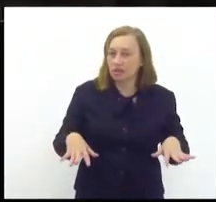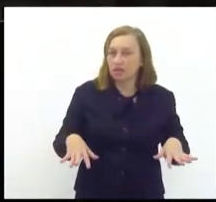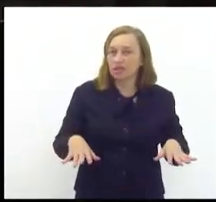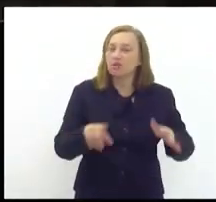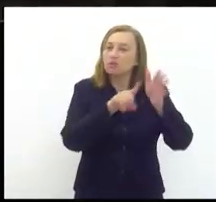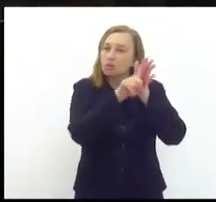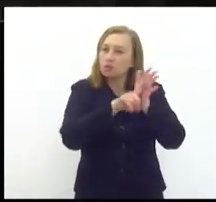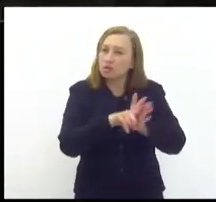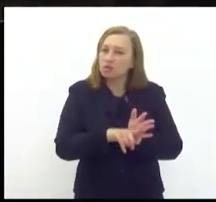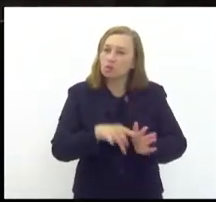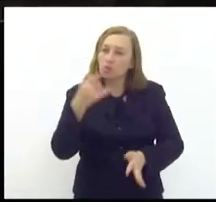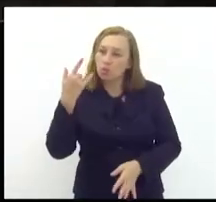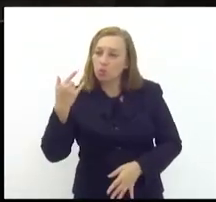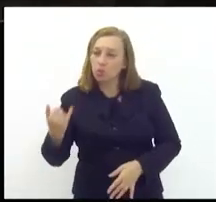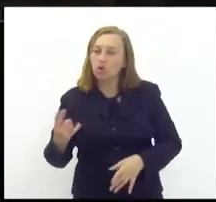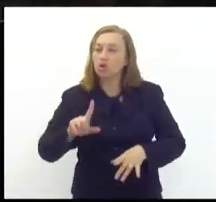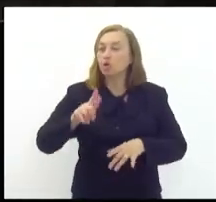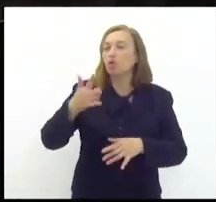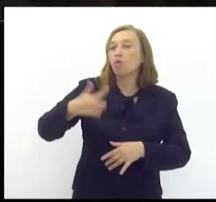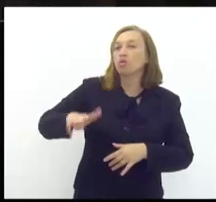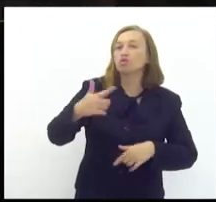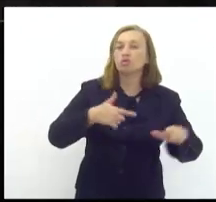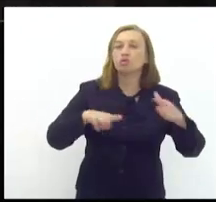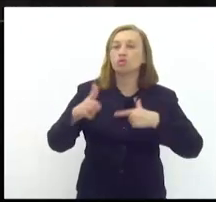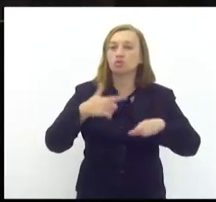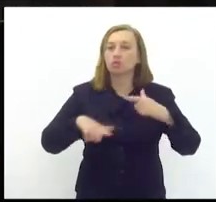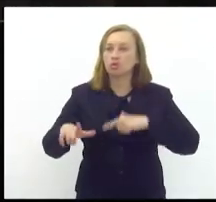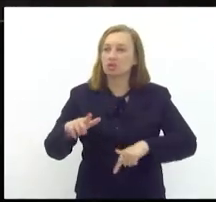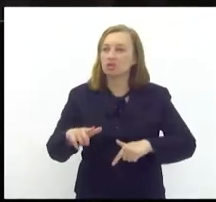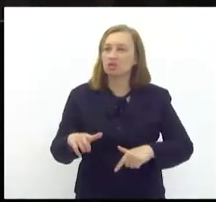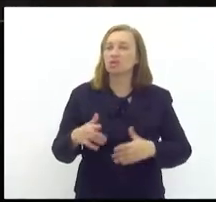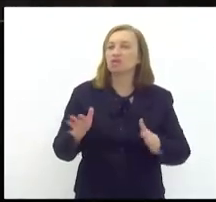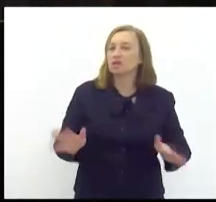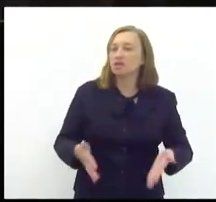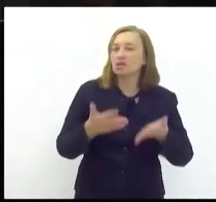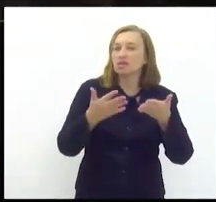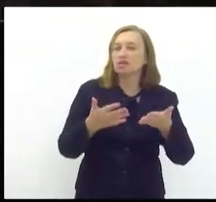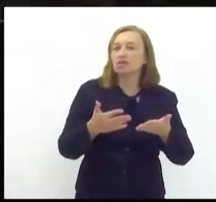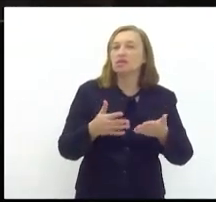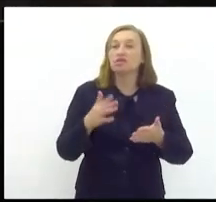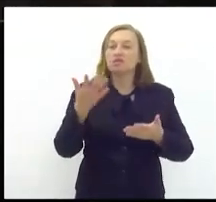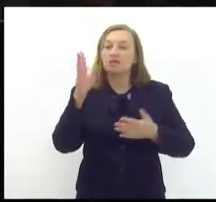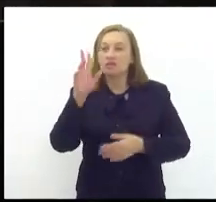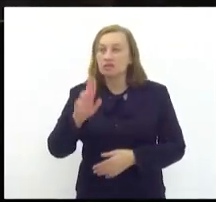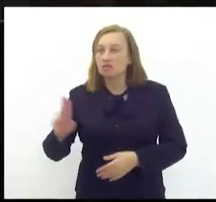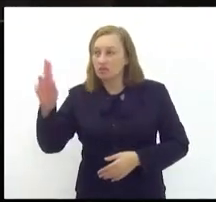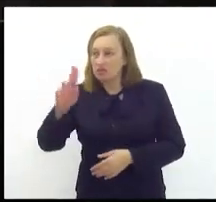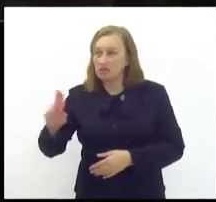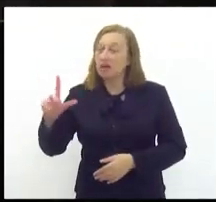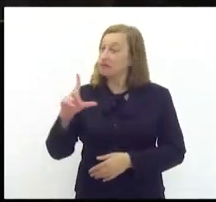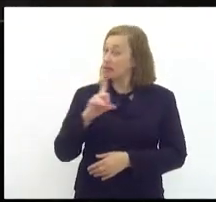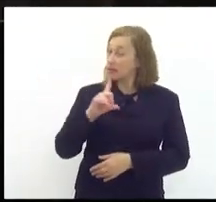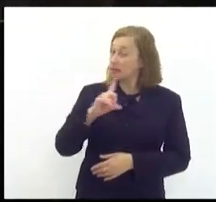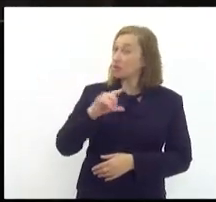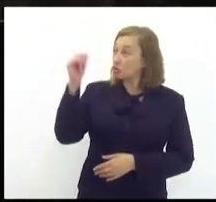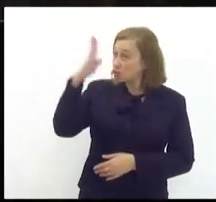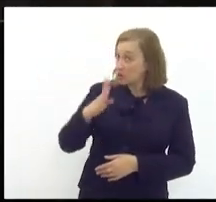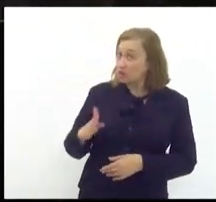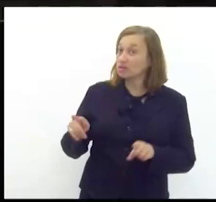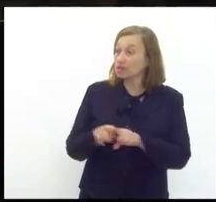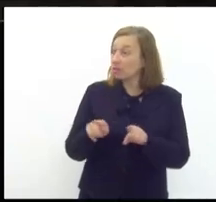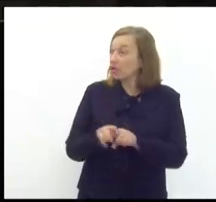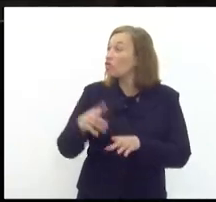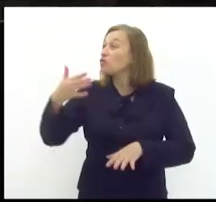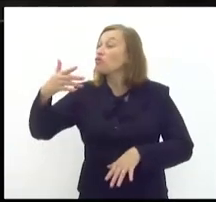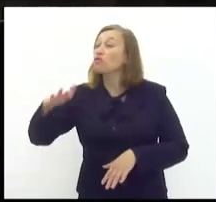pesquisadores dentre outras iniciativas pesquisadores das brilhantes universidades que nós temos no Brasil mas também pesquisadores